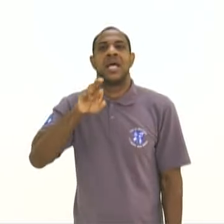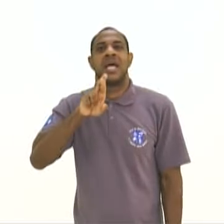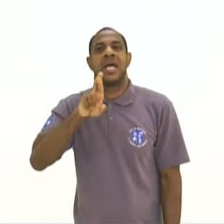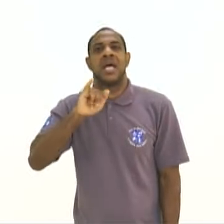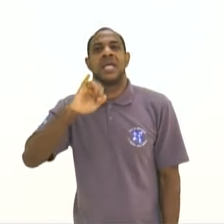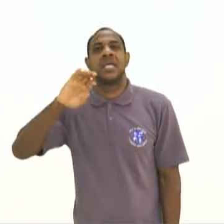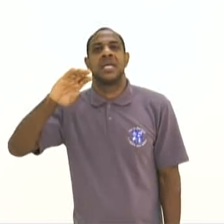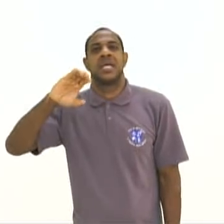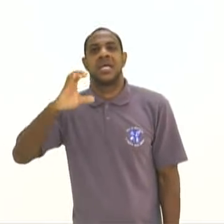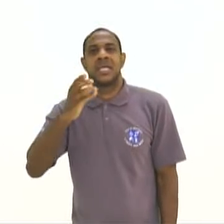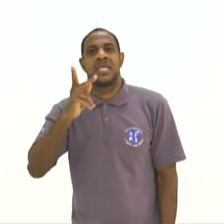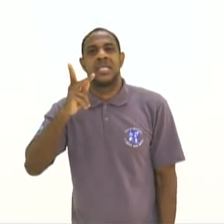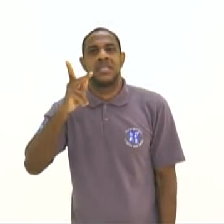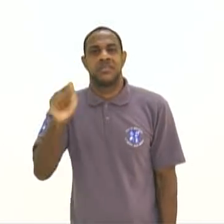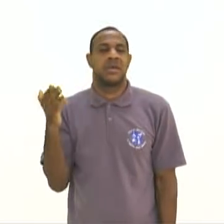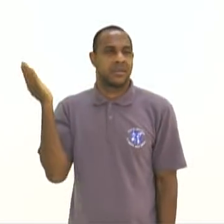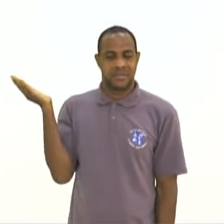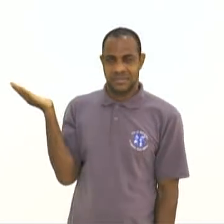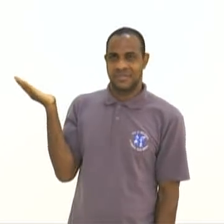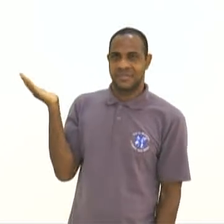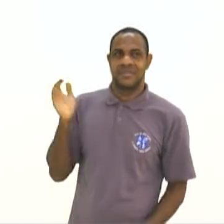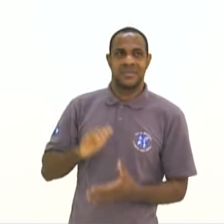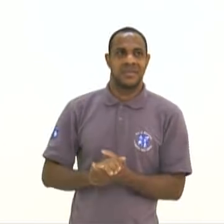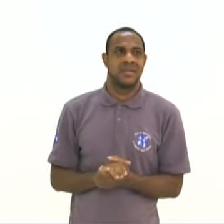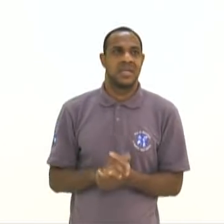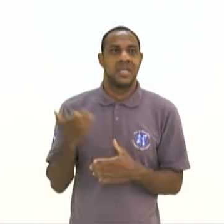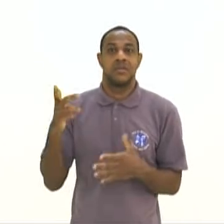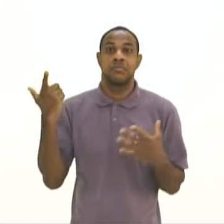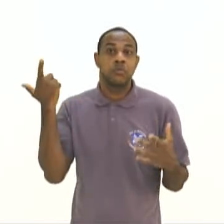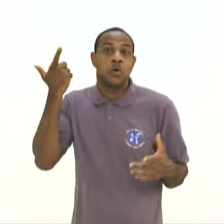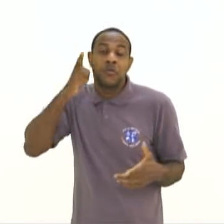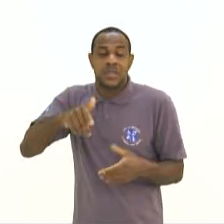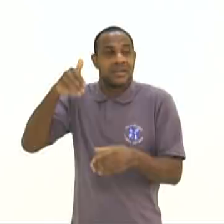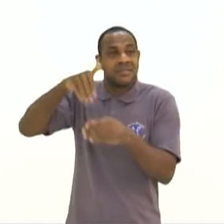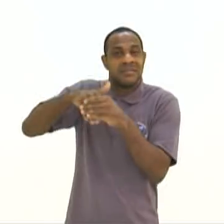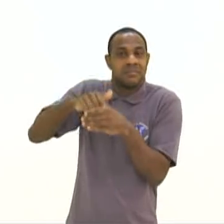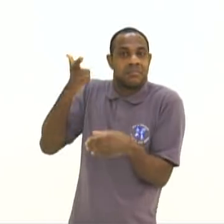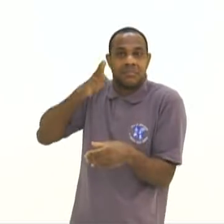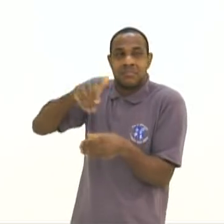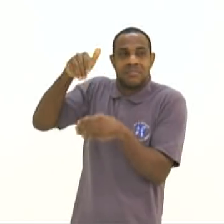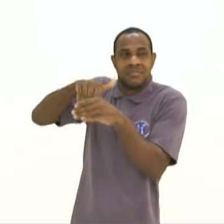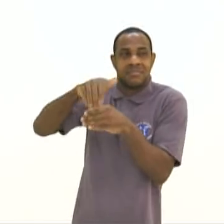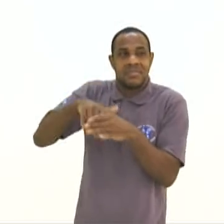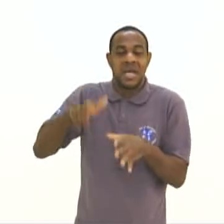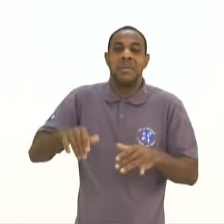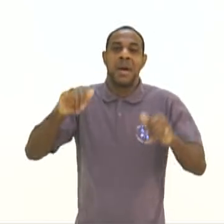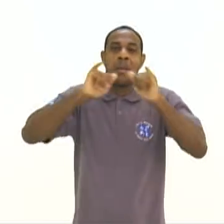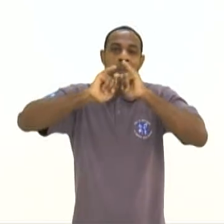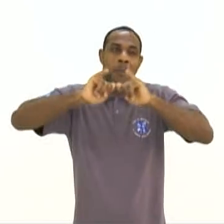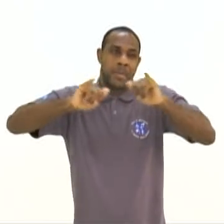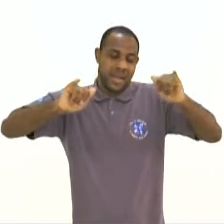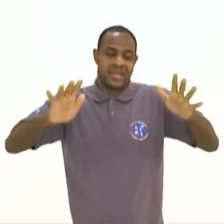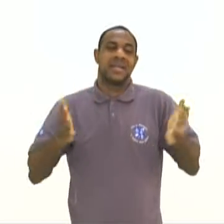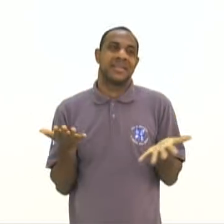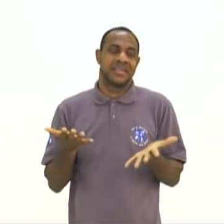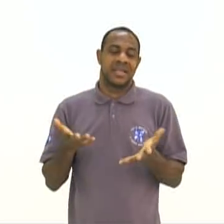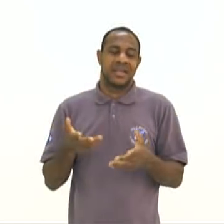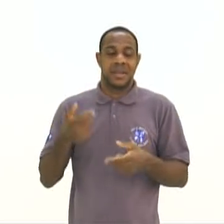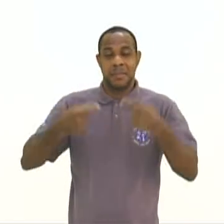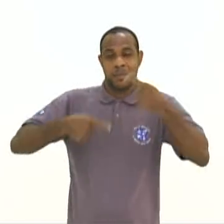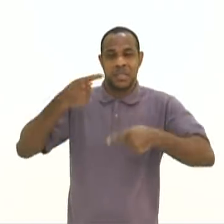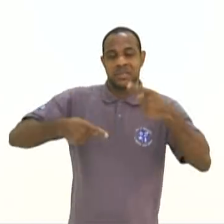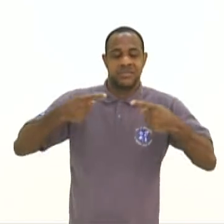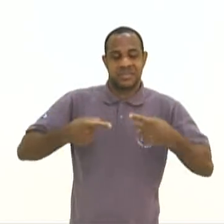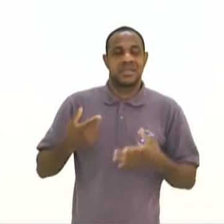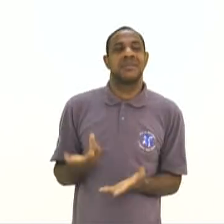a governo do estado, e ele saiu vitorioso nessa eleição. Então aqui, uma propaganda política de 1982 em